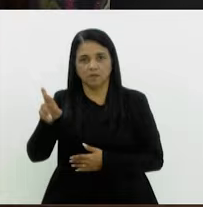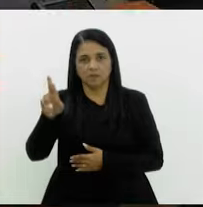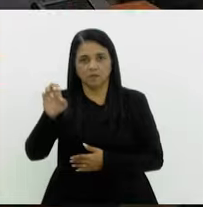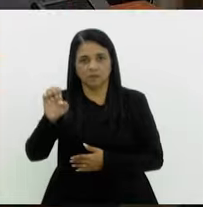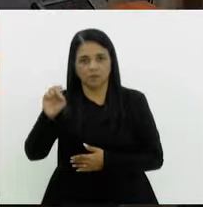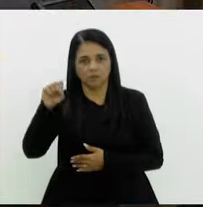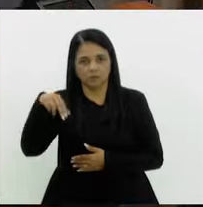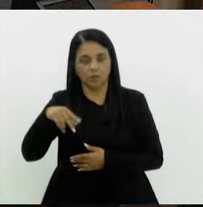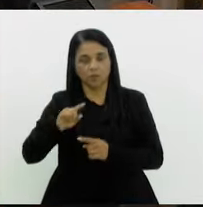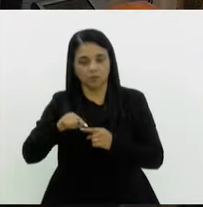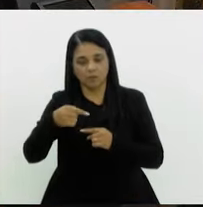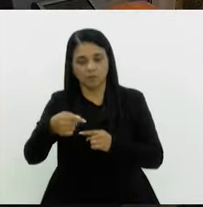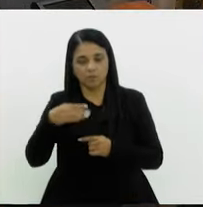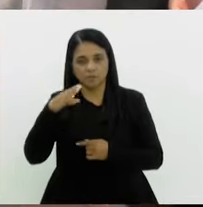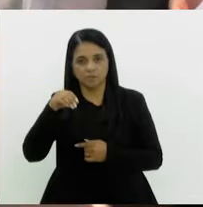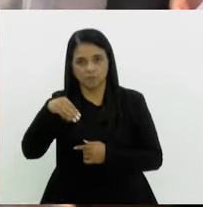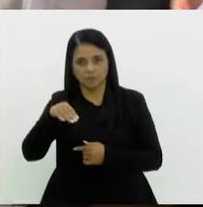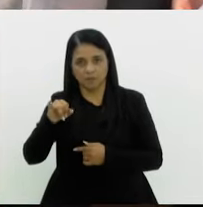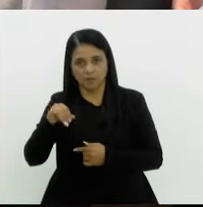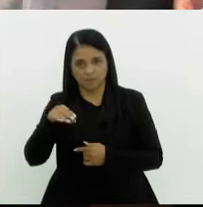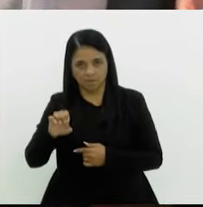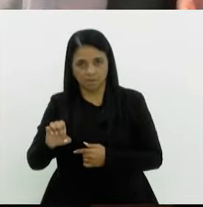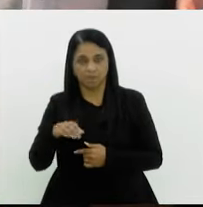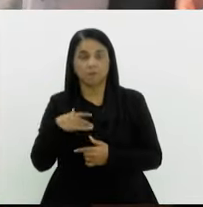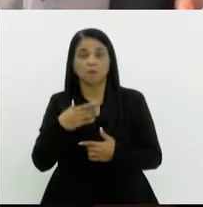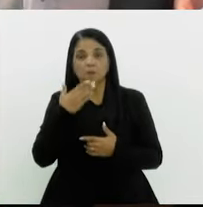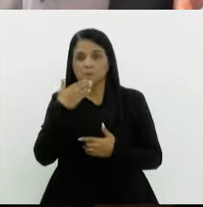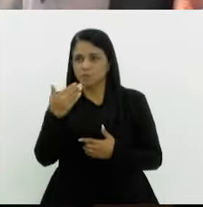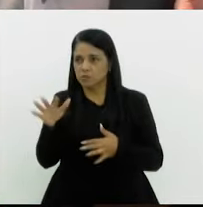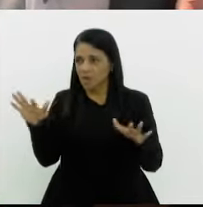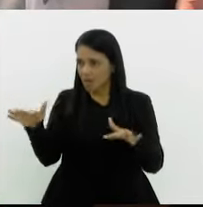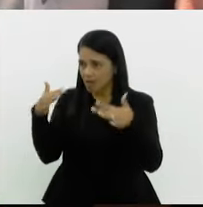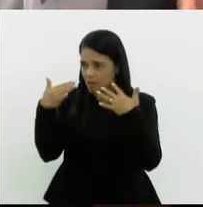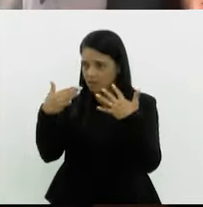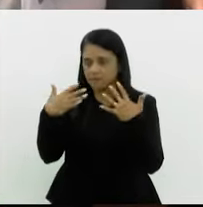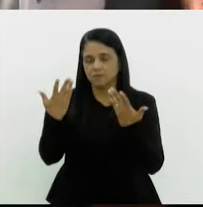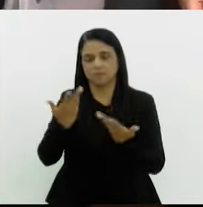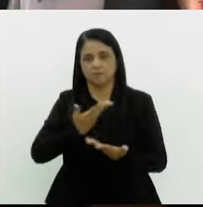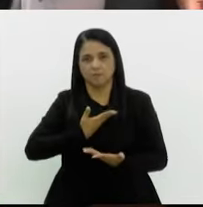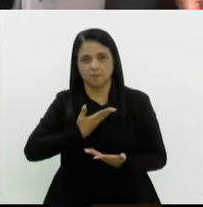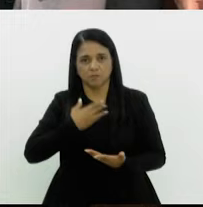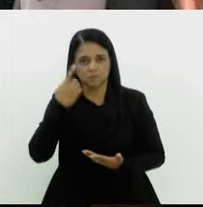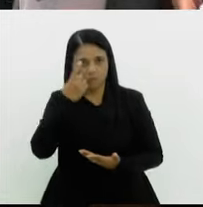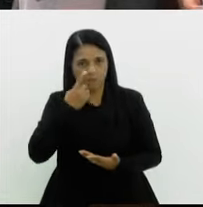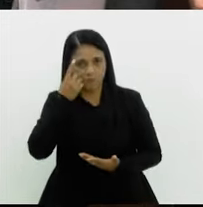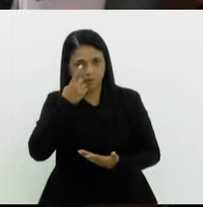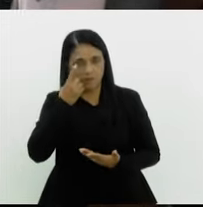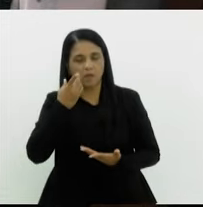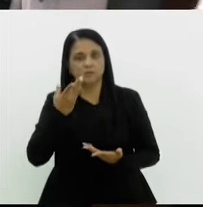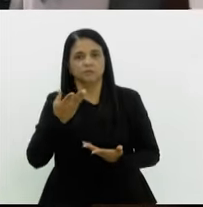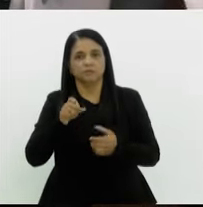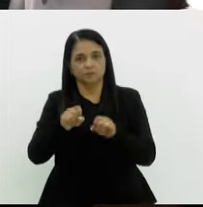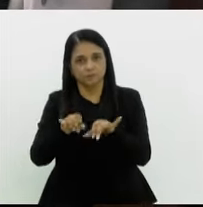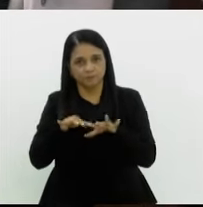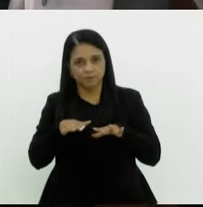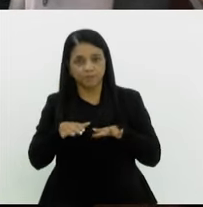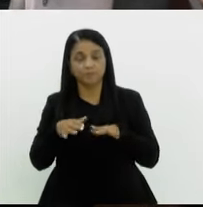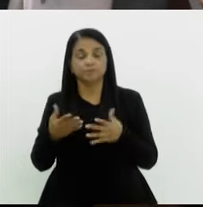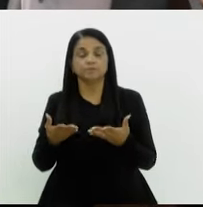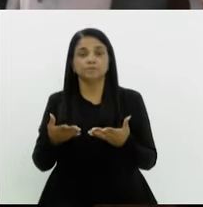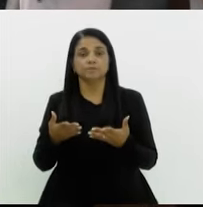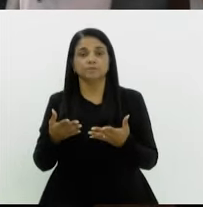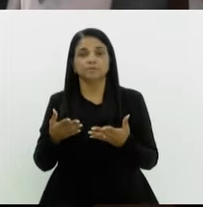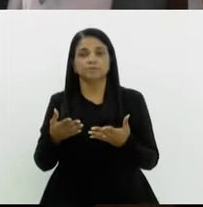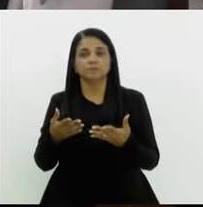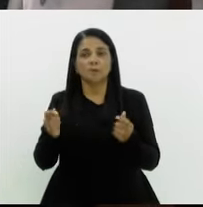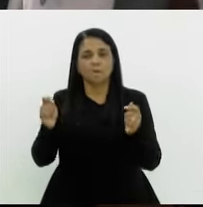Mink. Senhor presidente, pedir aí atenção aos colegas do nosso parlamento para